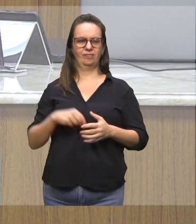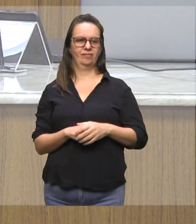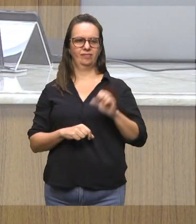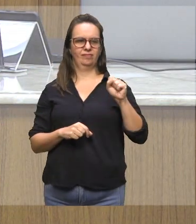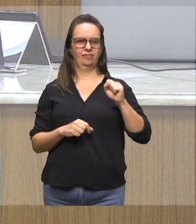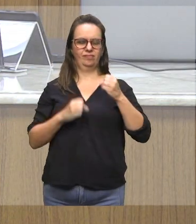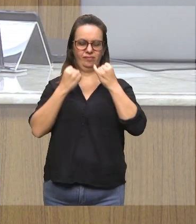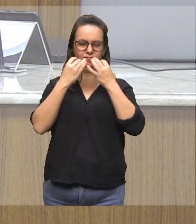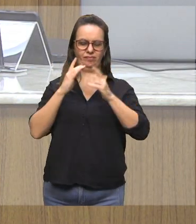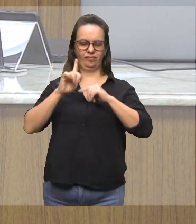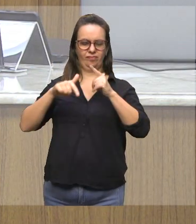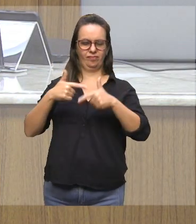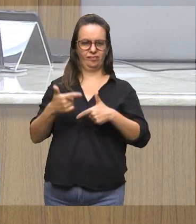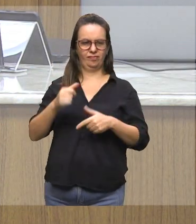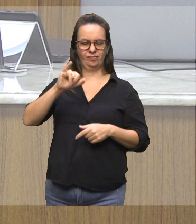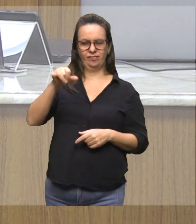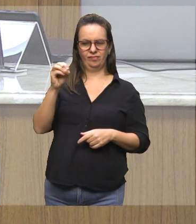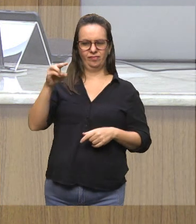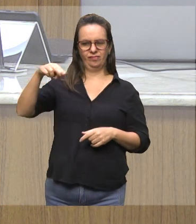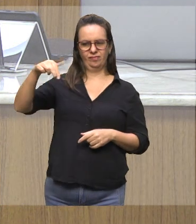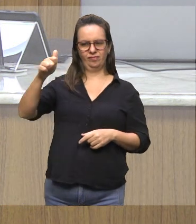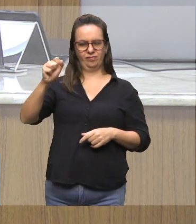declaração. Jonas Campos de Lima.